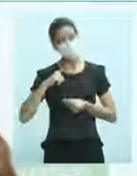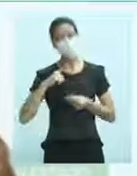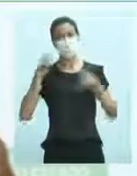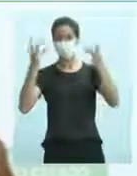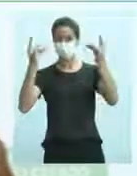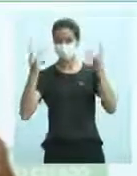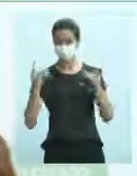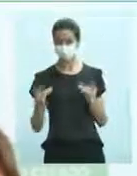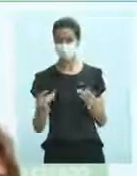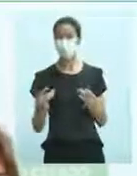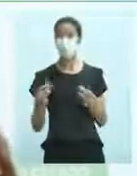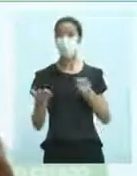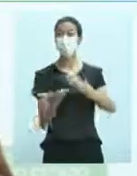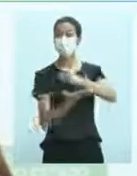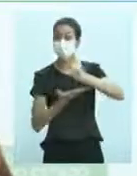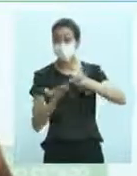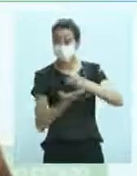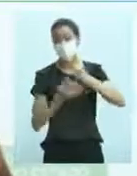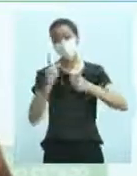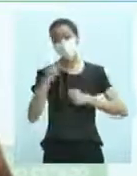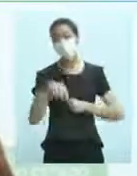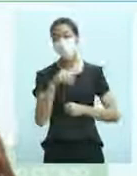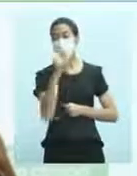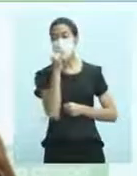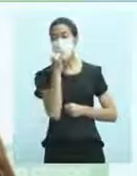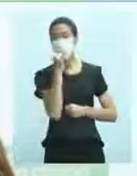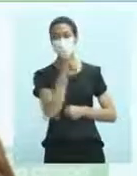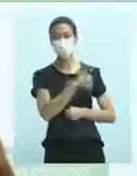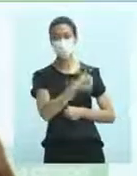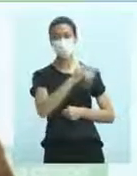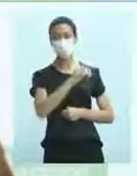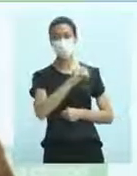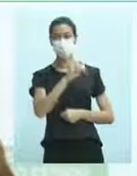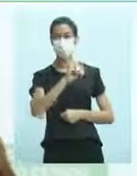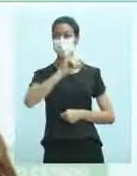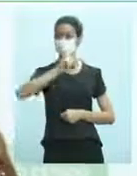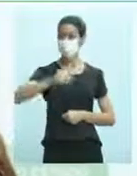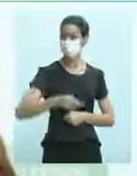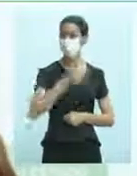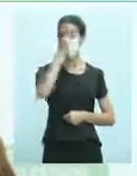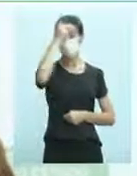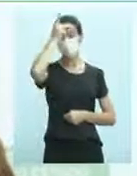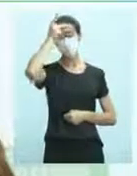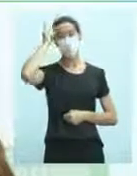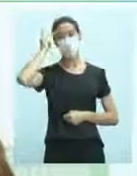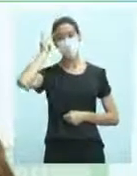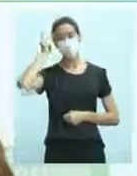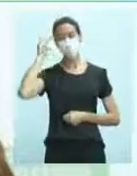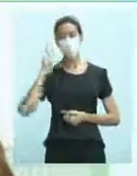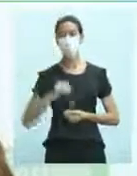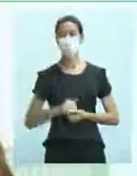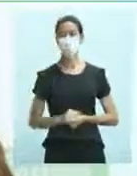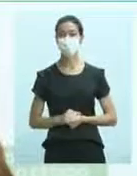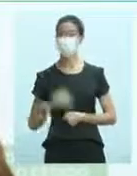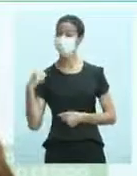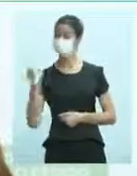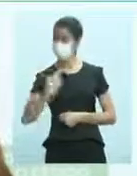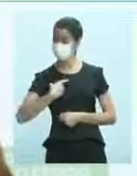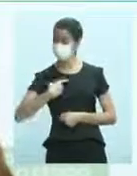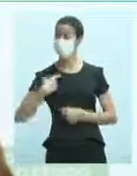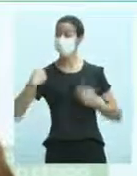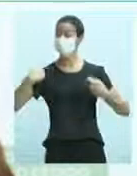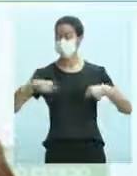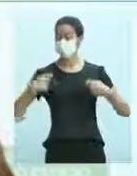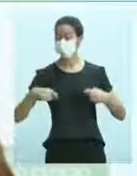por 100 mil habitantes então essa é uma dica para que a gente continue embora o número de casos de